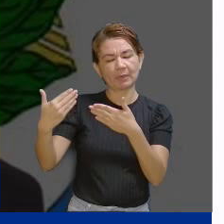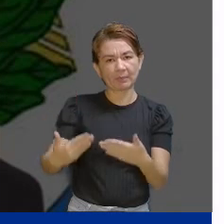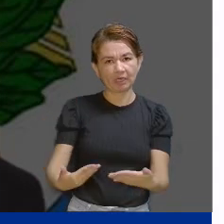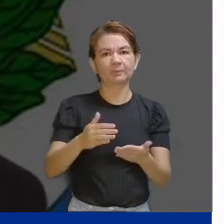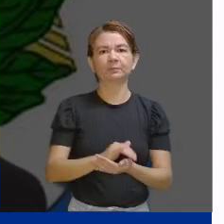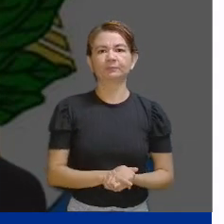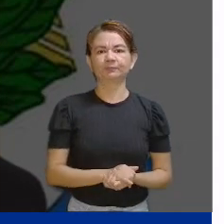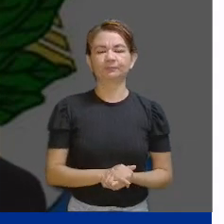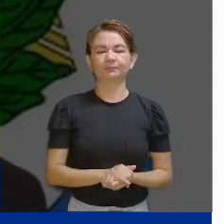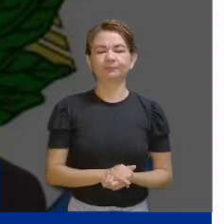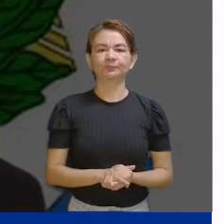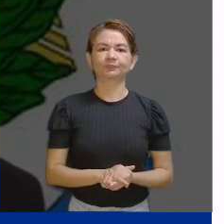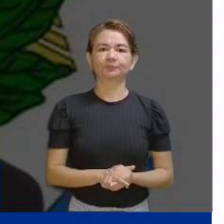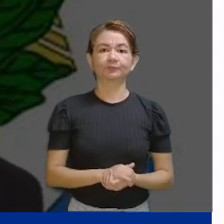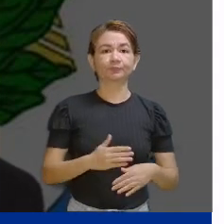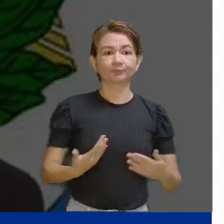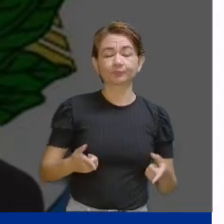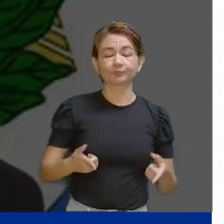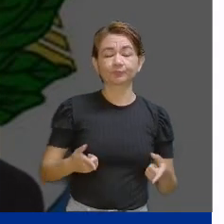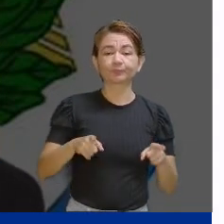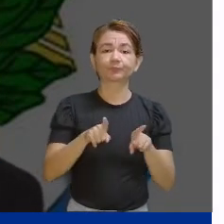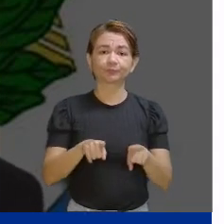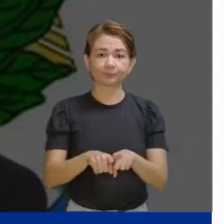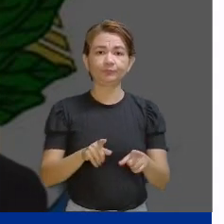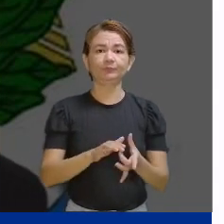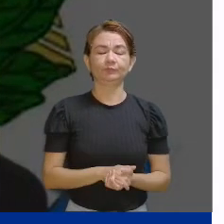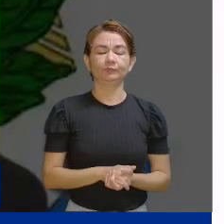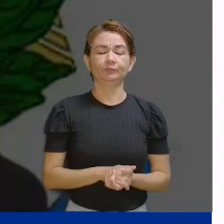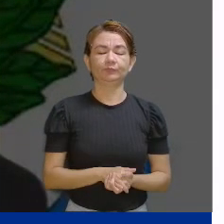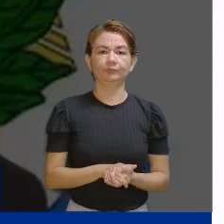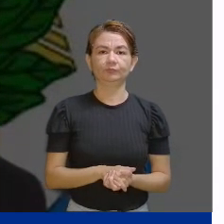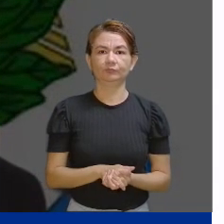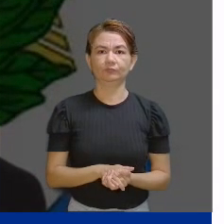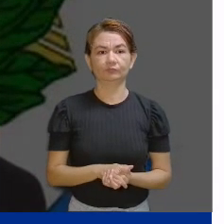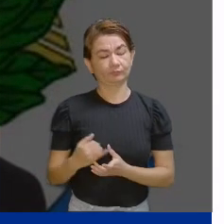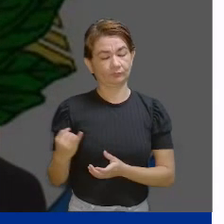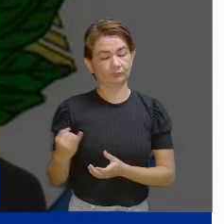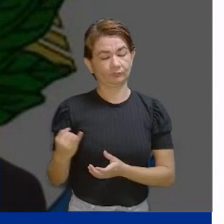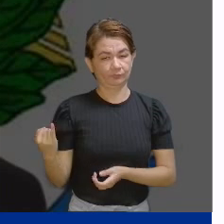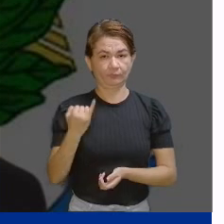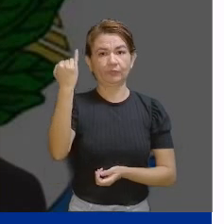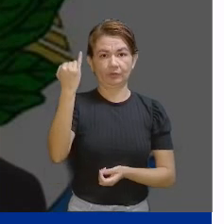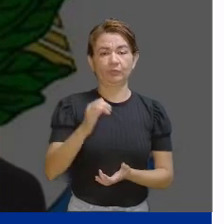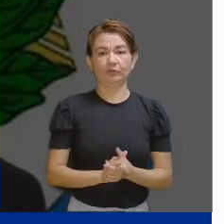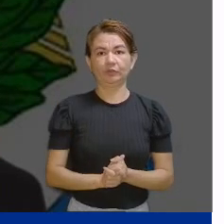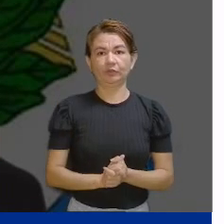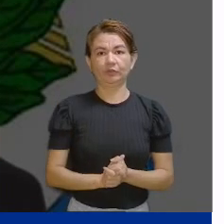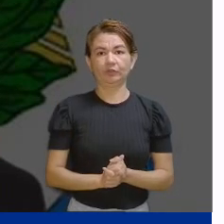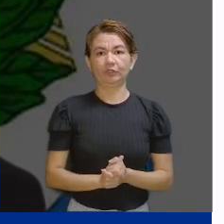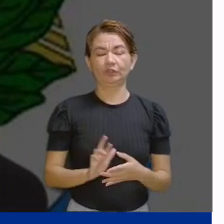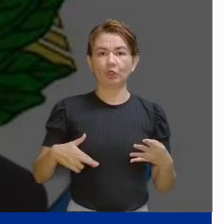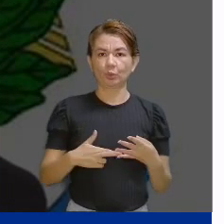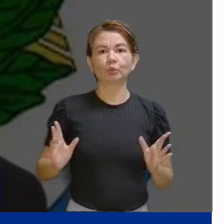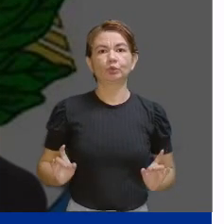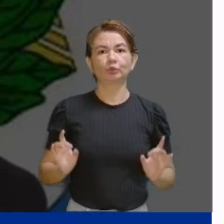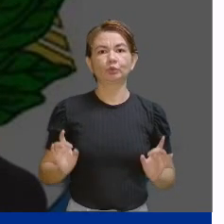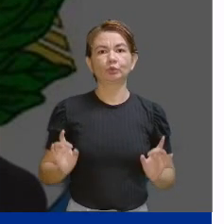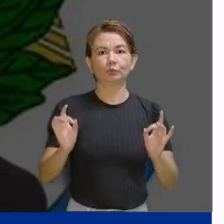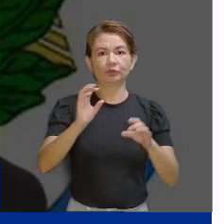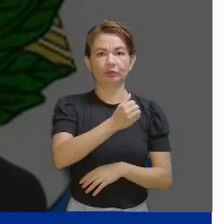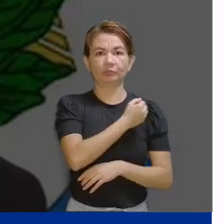demais colegas. Outro precedente também relevante é o agravo regimental no recurso especial